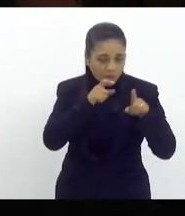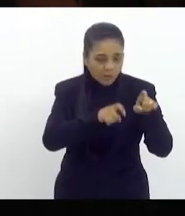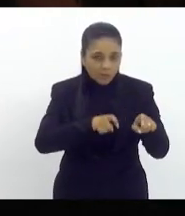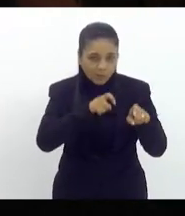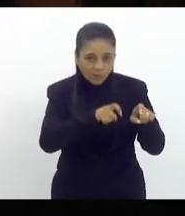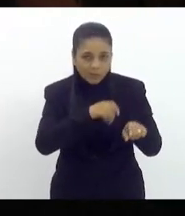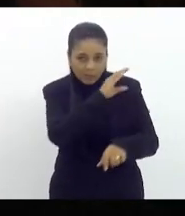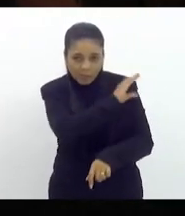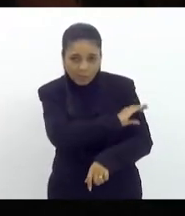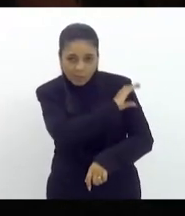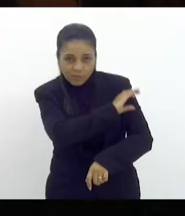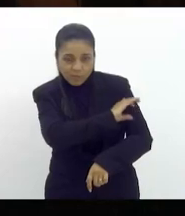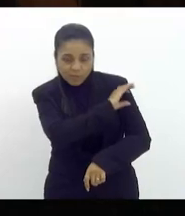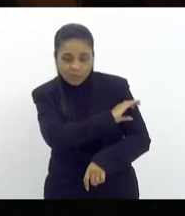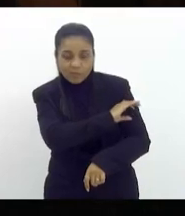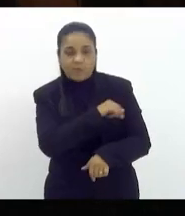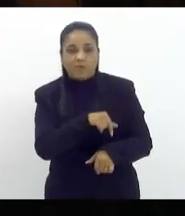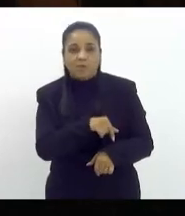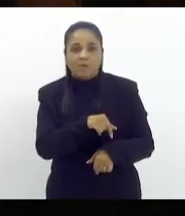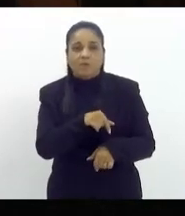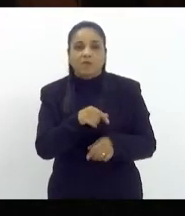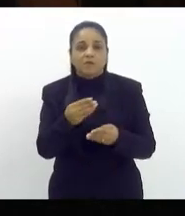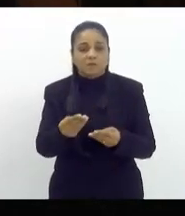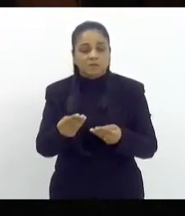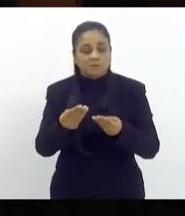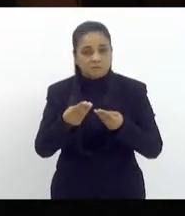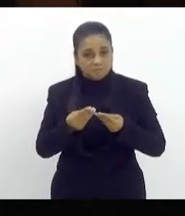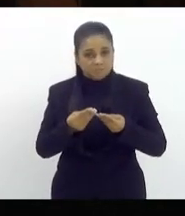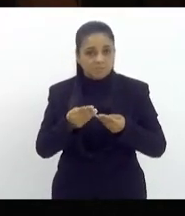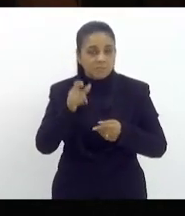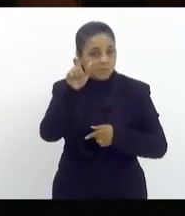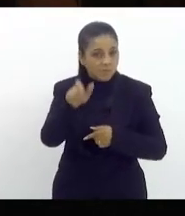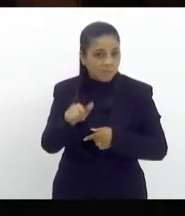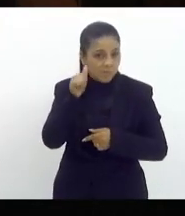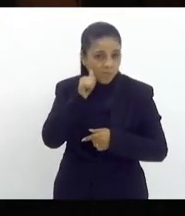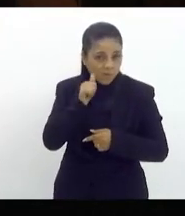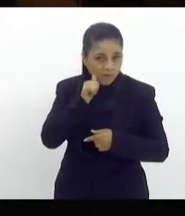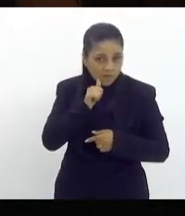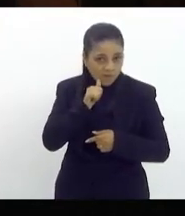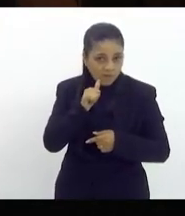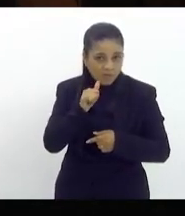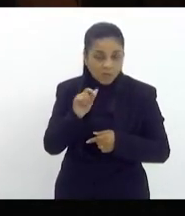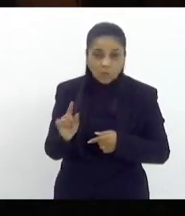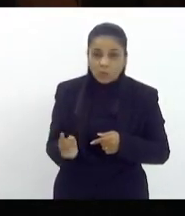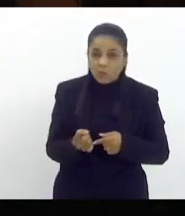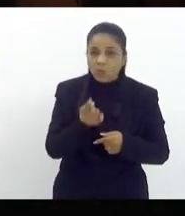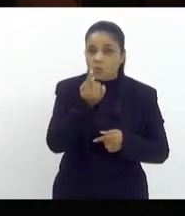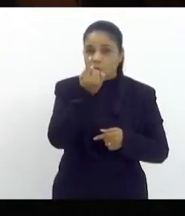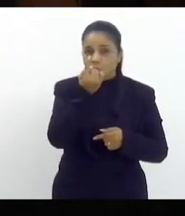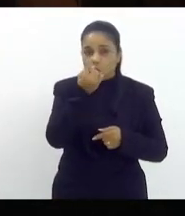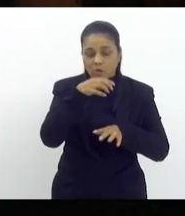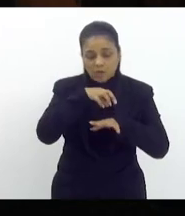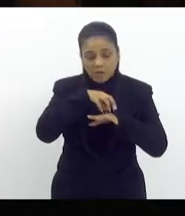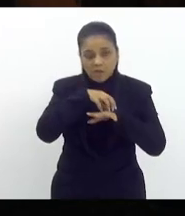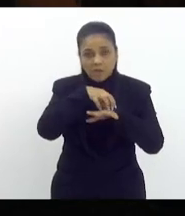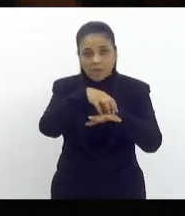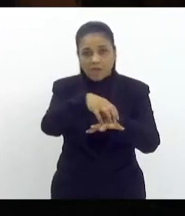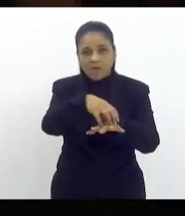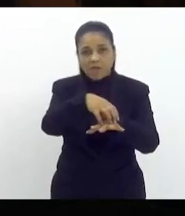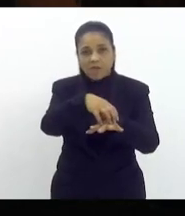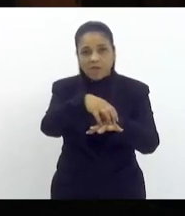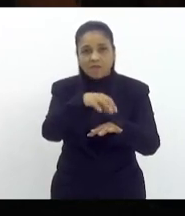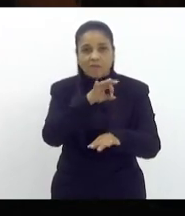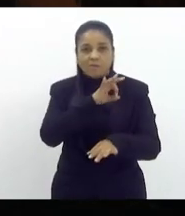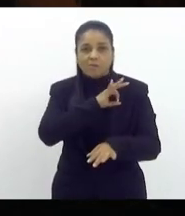Goytacazes e trazida por mulheres de Campos eles tinham apenas uma viatura para